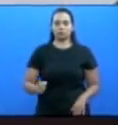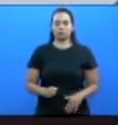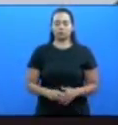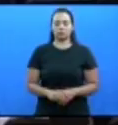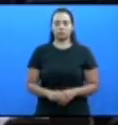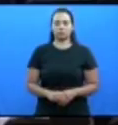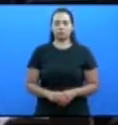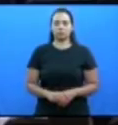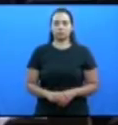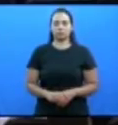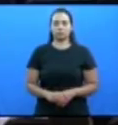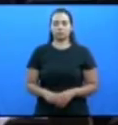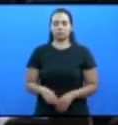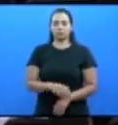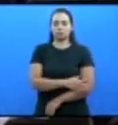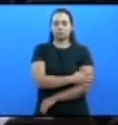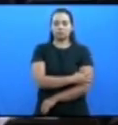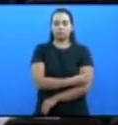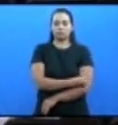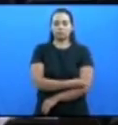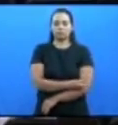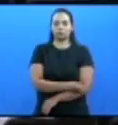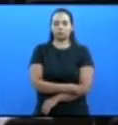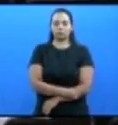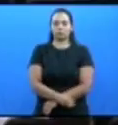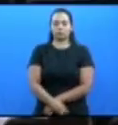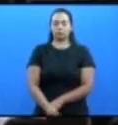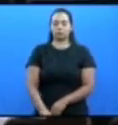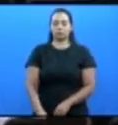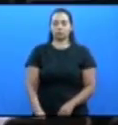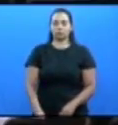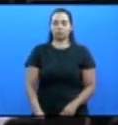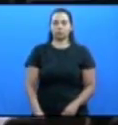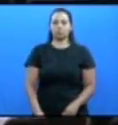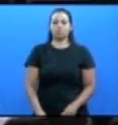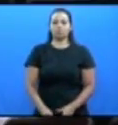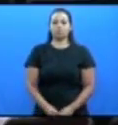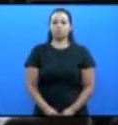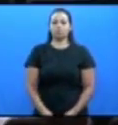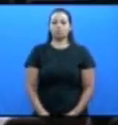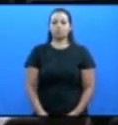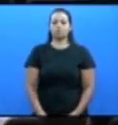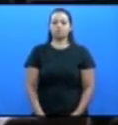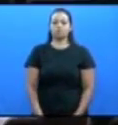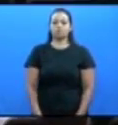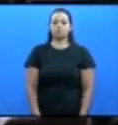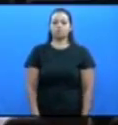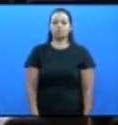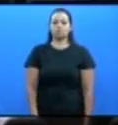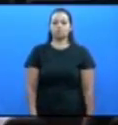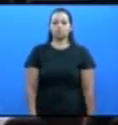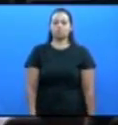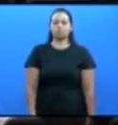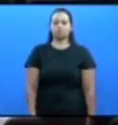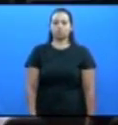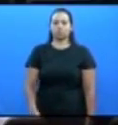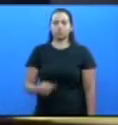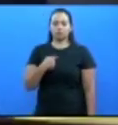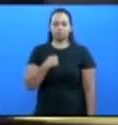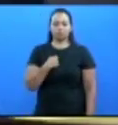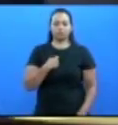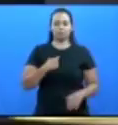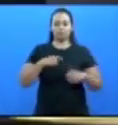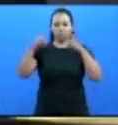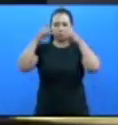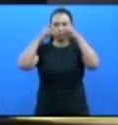Eu só quero aproveitar a oportunidade para registrar minha preocupação com relação à cultura.